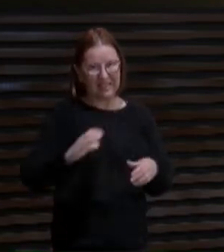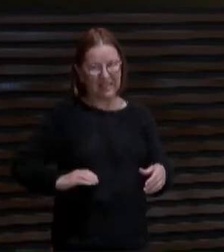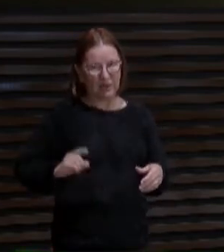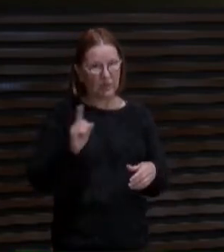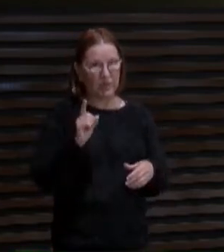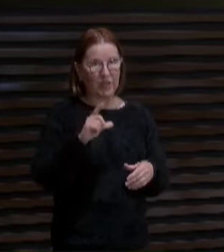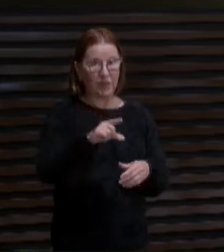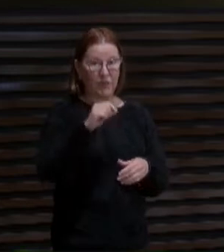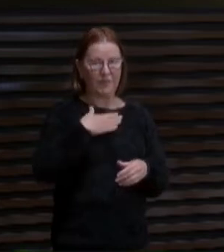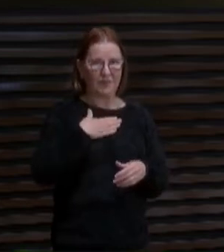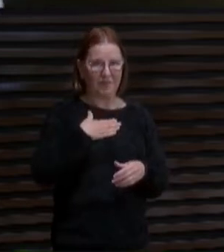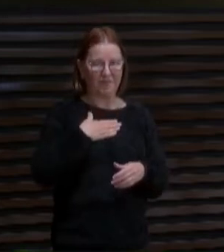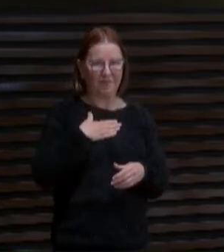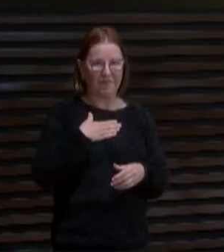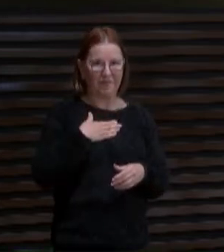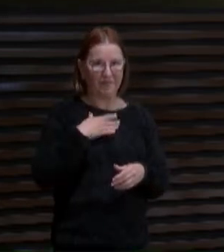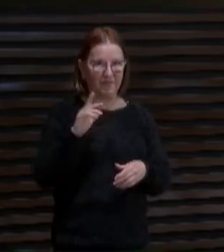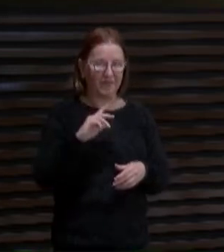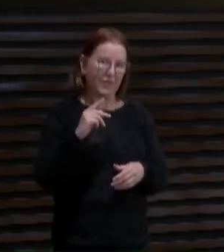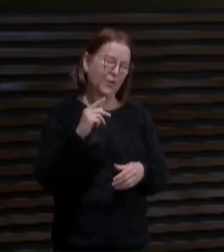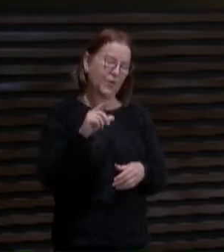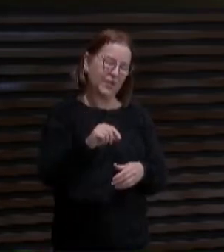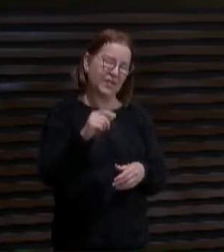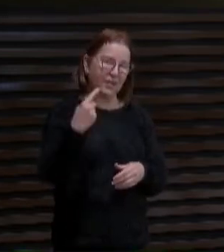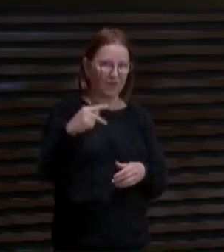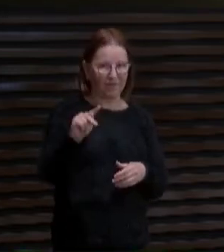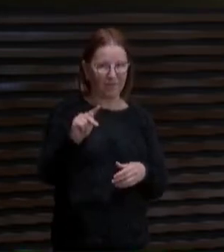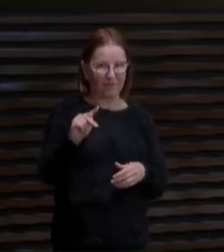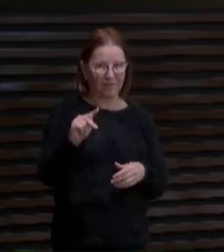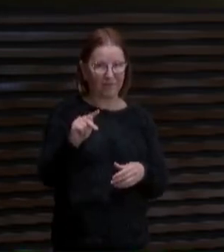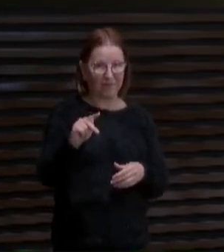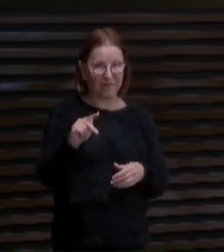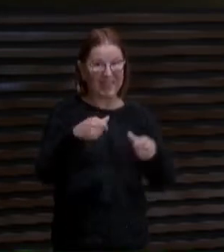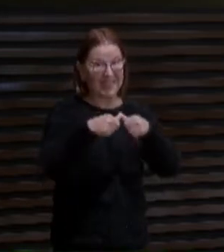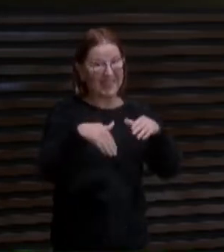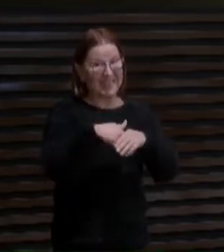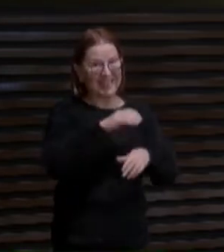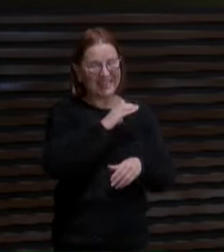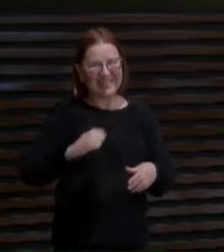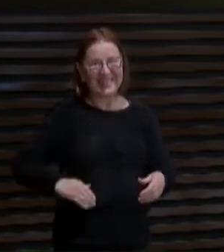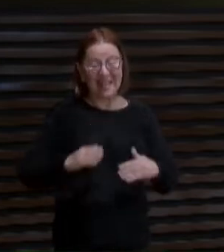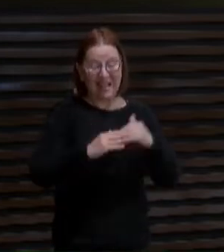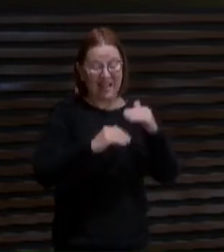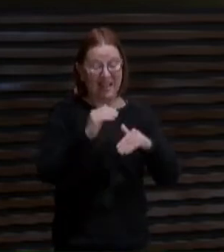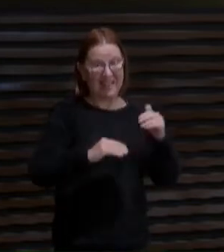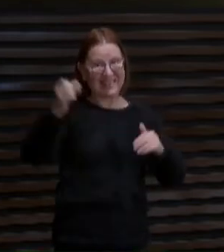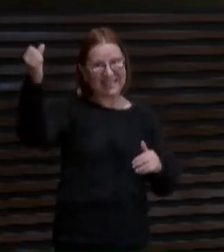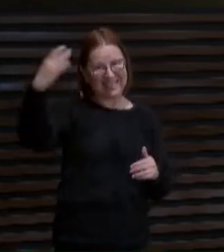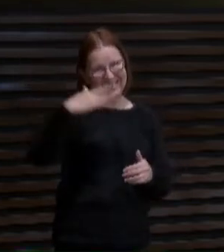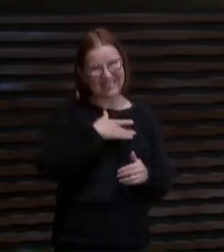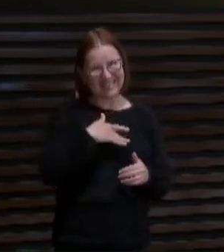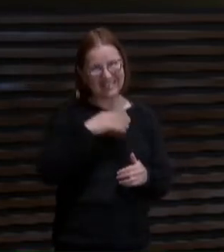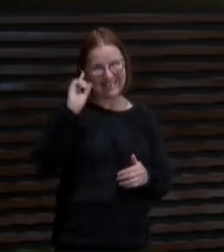estar em Cristo não é uma decisão sua estar em Cristo é uma obra da Graça e da misericórdia de Deus